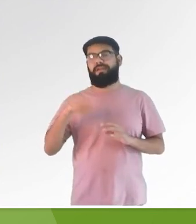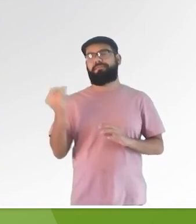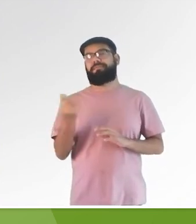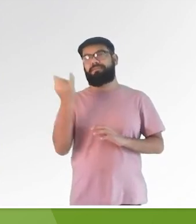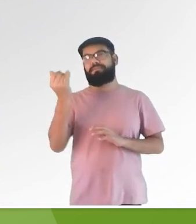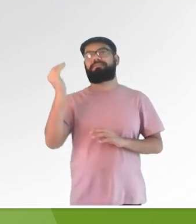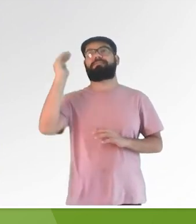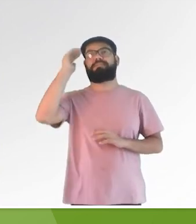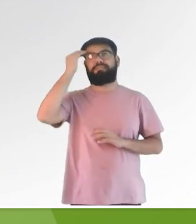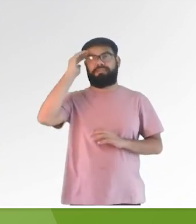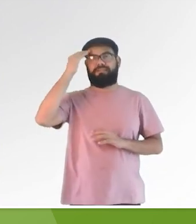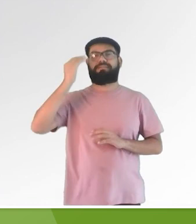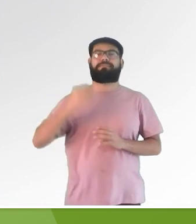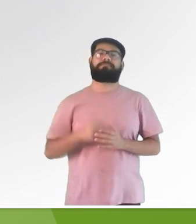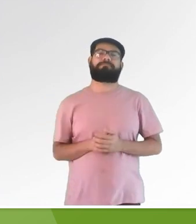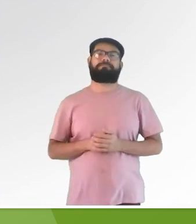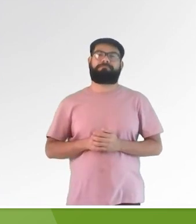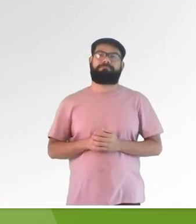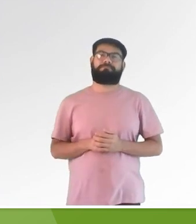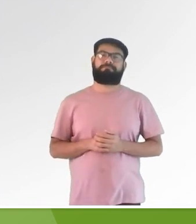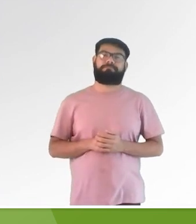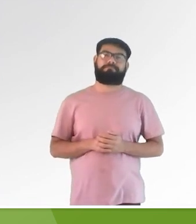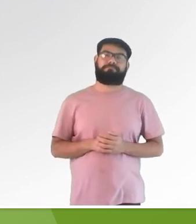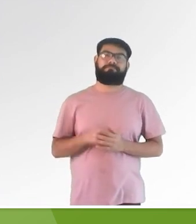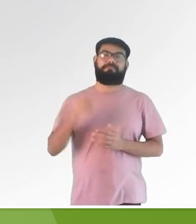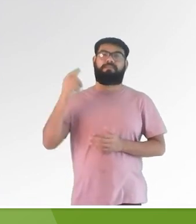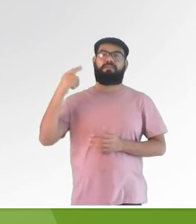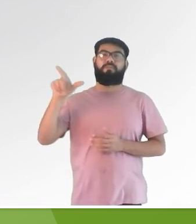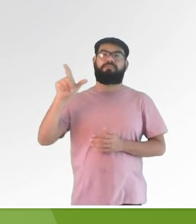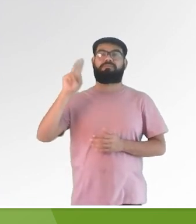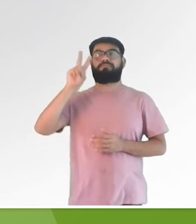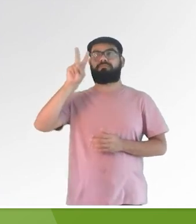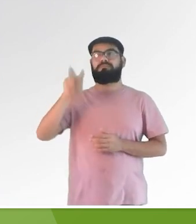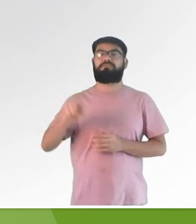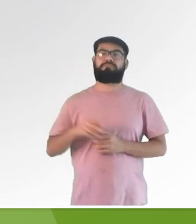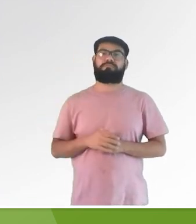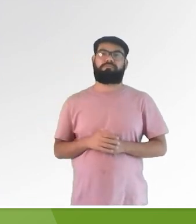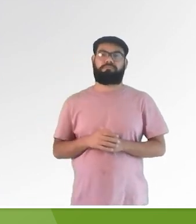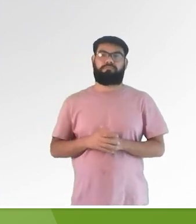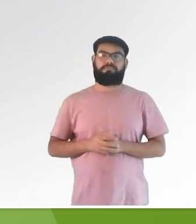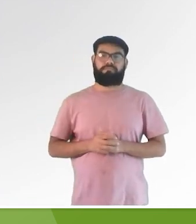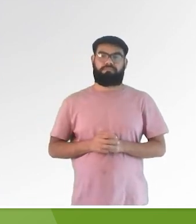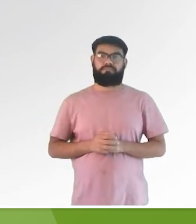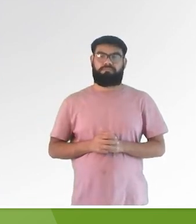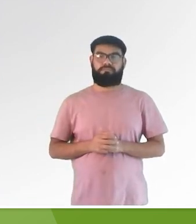isso. E um outro conceito, olha só, o último deles é o conceito de